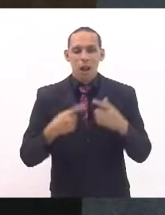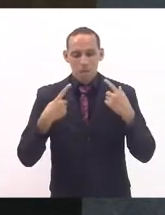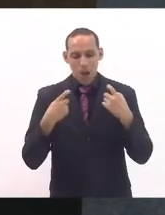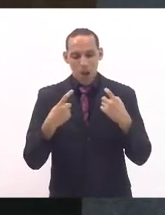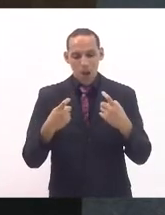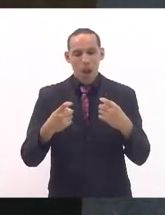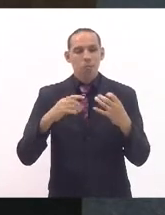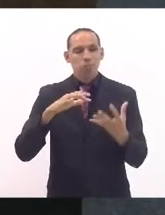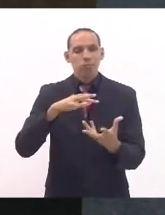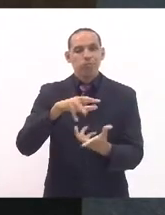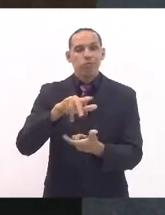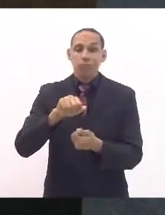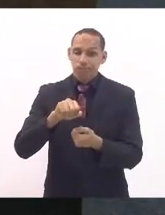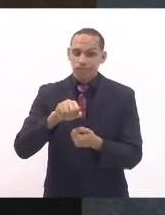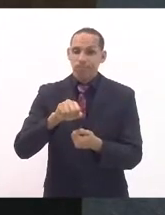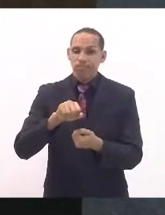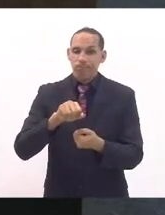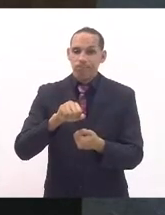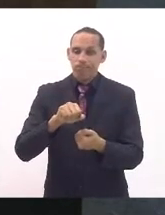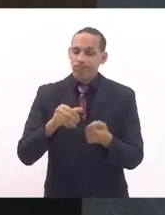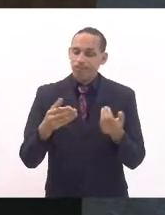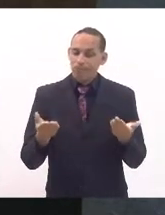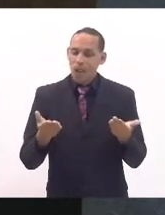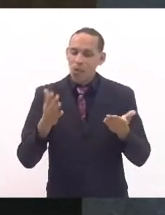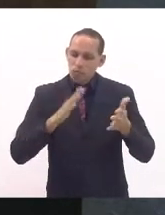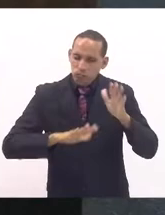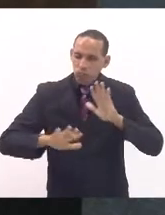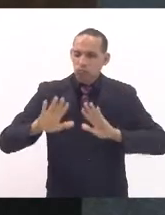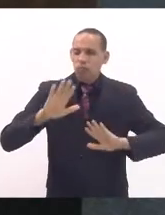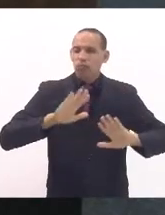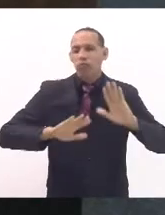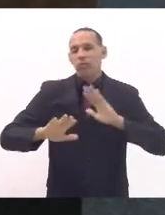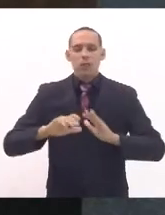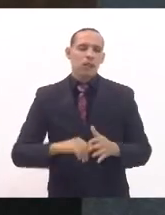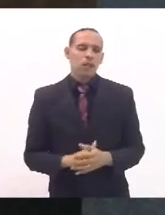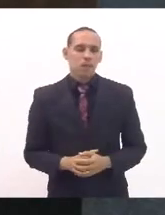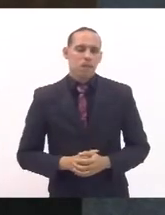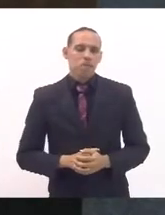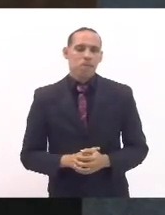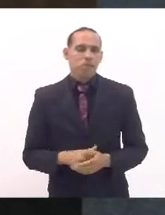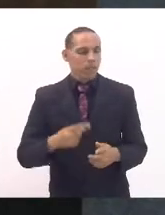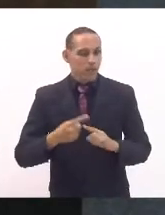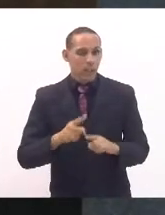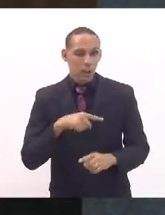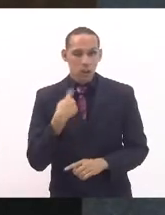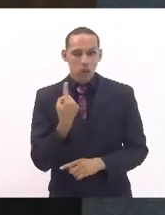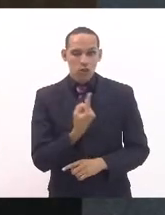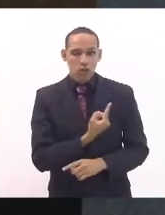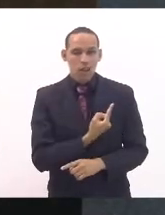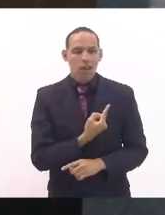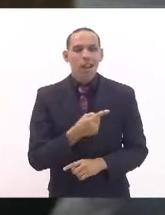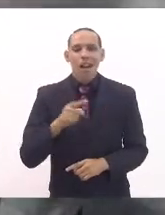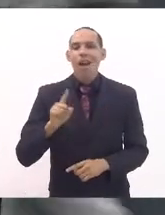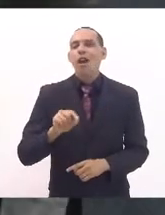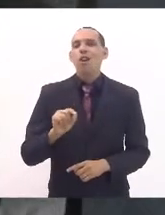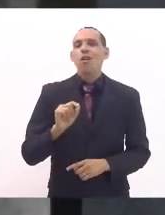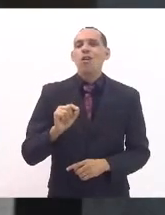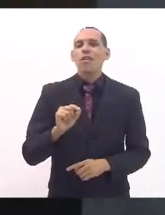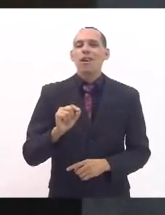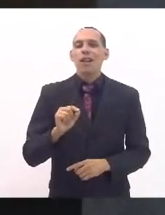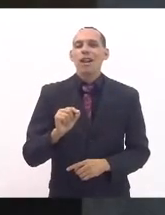mundial. Então, a gente tem que cuidar, já que nós somos um dos celeiros do mundo,